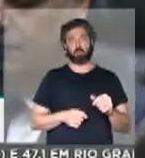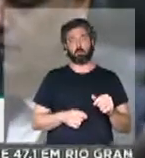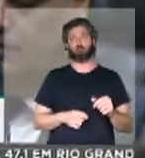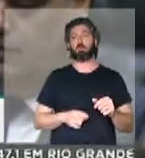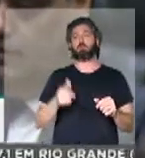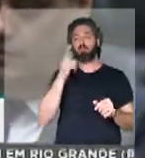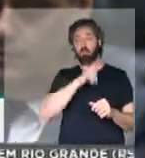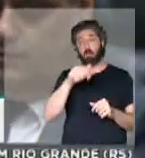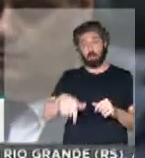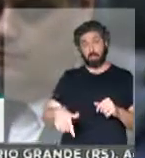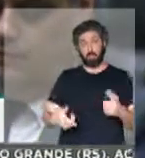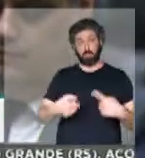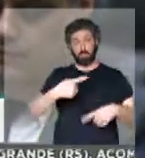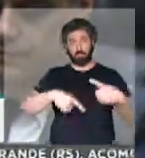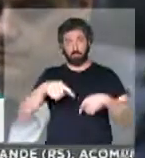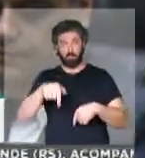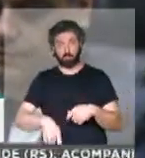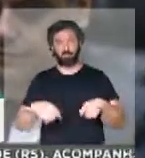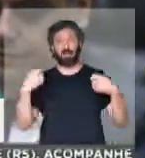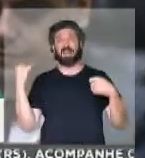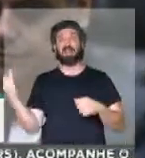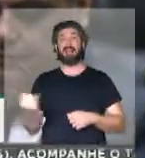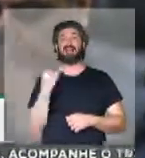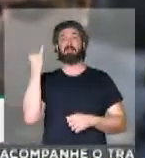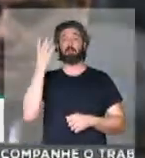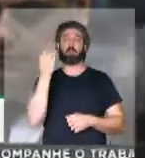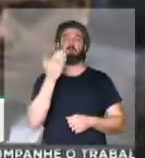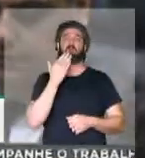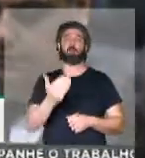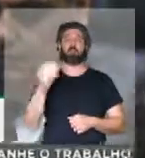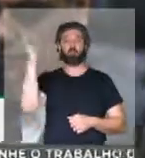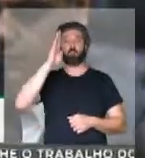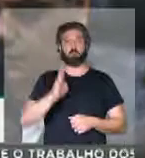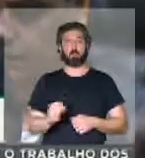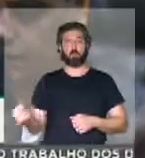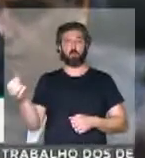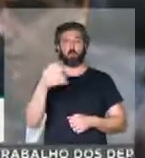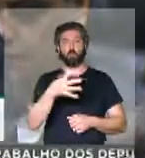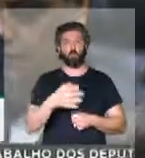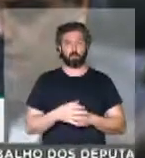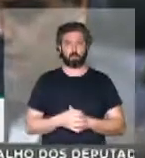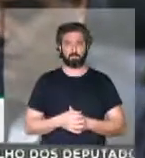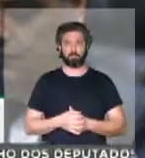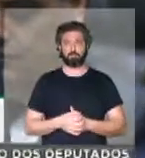que tramita neste poder é essencial também para um Brasil novo.